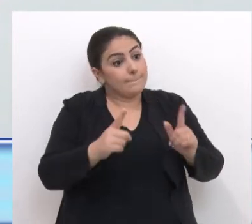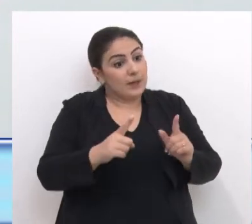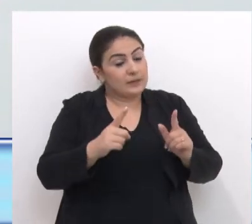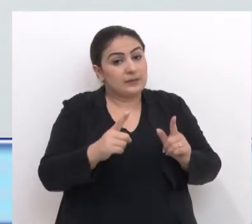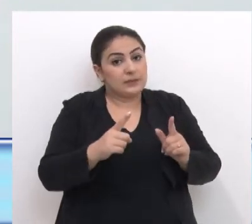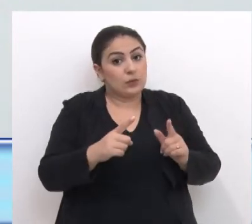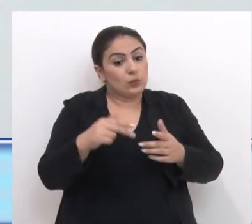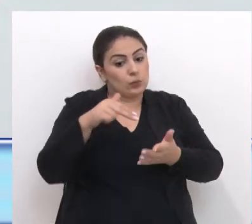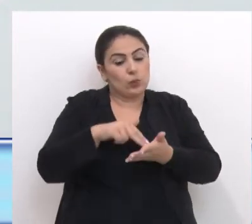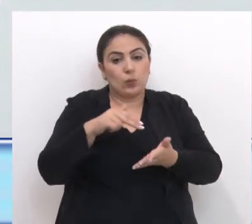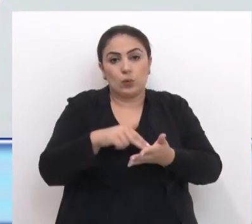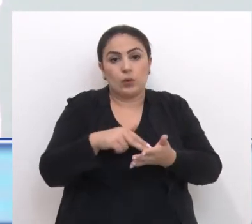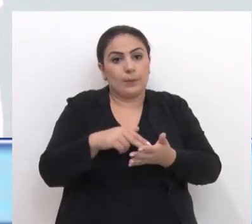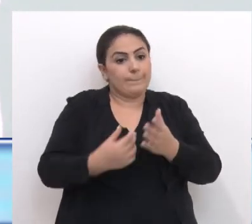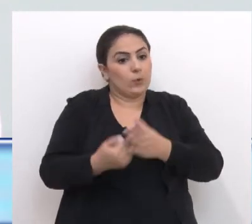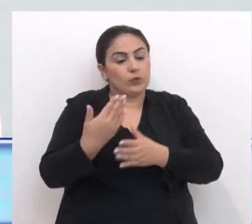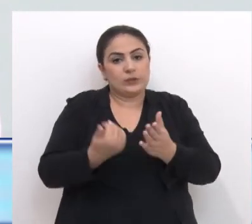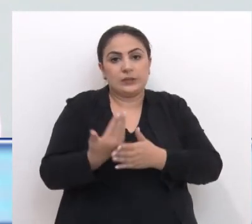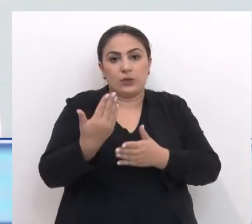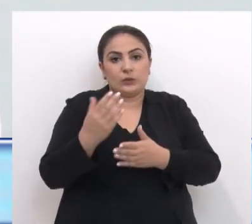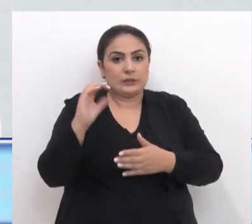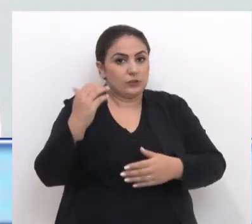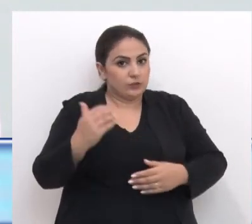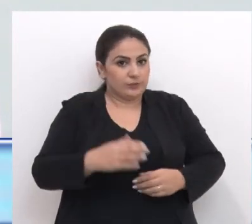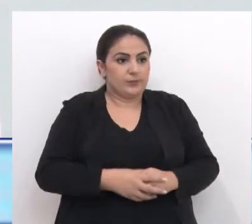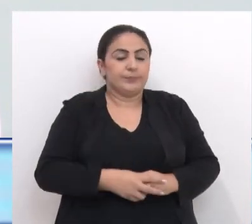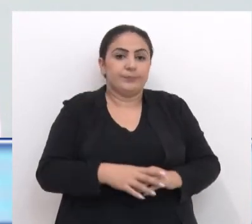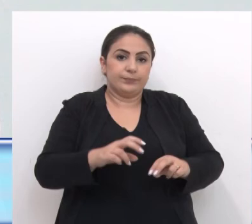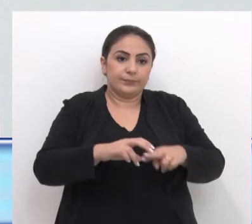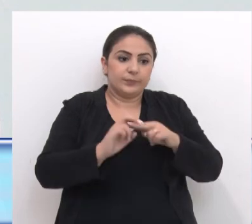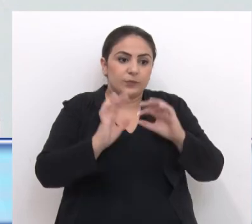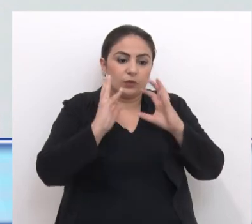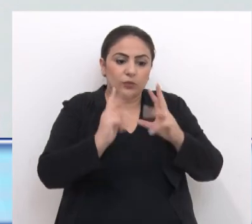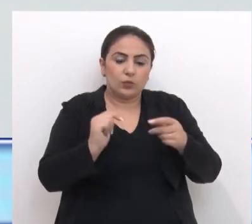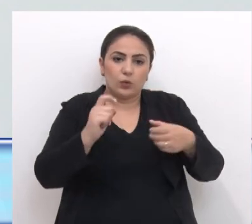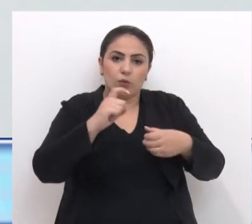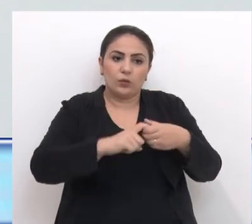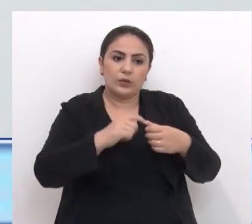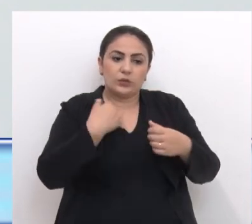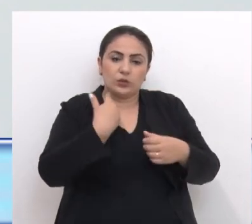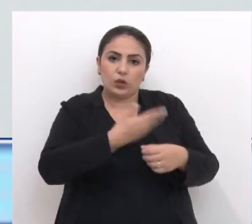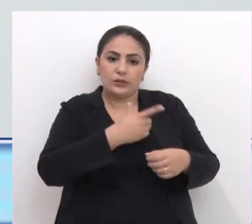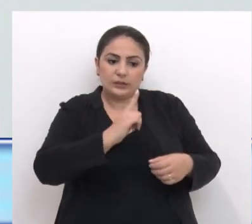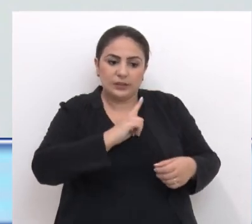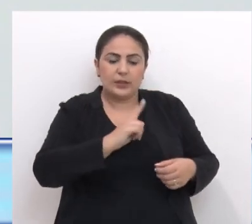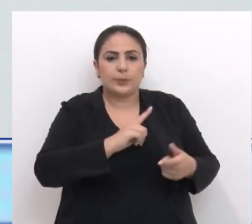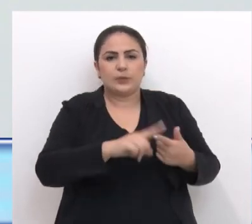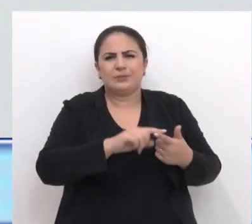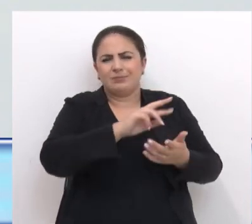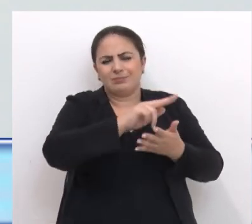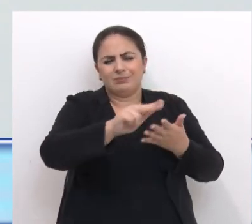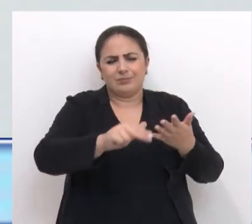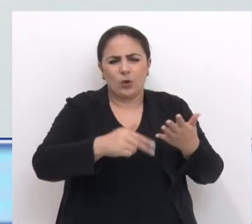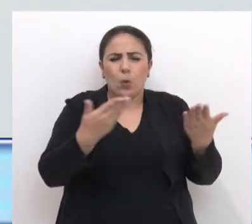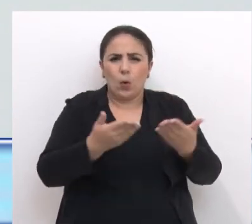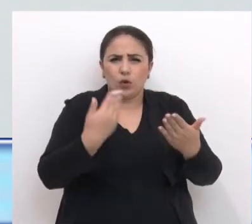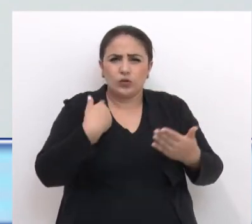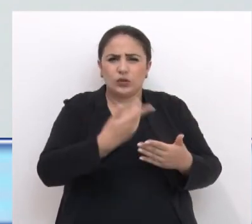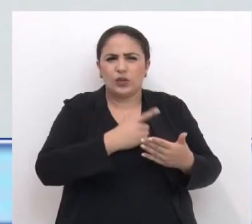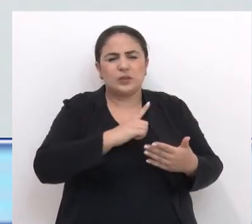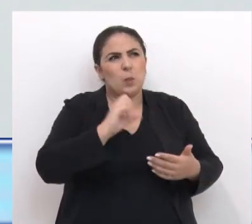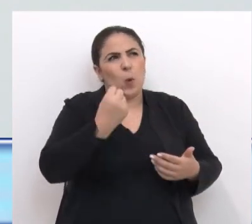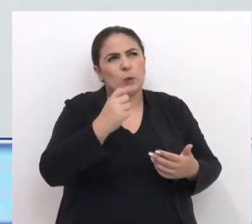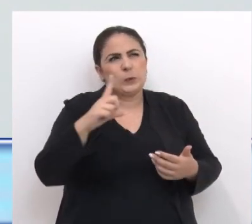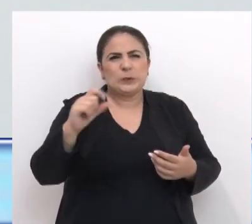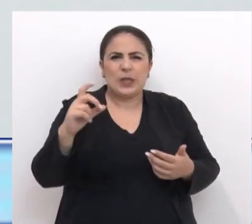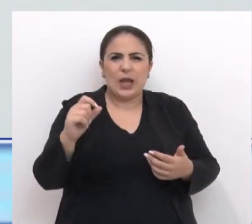Certo. Mas o núcleo aí é a produção científica, né? Então, de todos os convênios que nós temos aí, são vários, né? Hoje nós